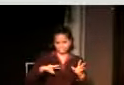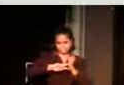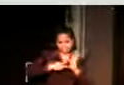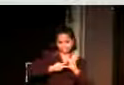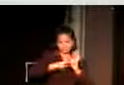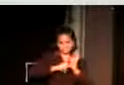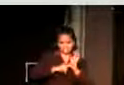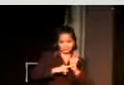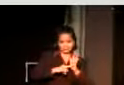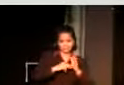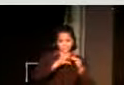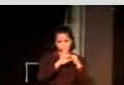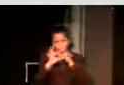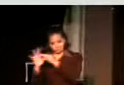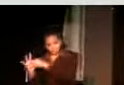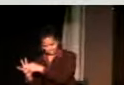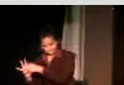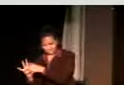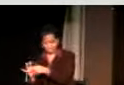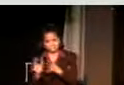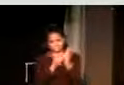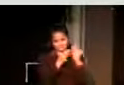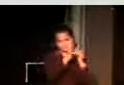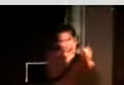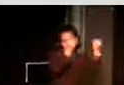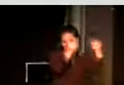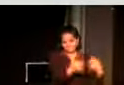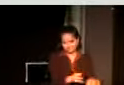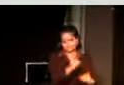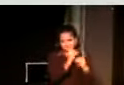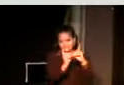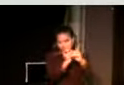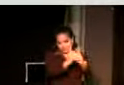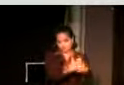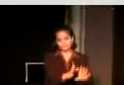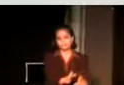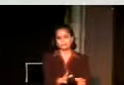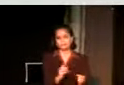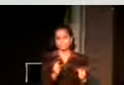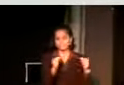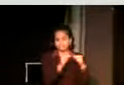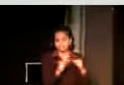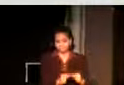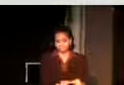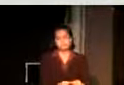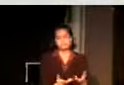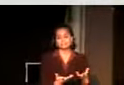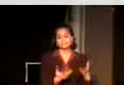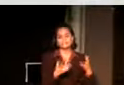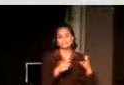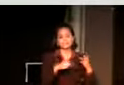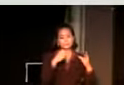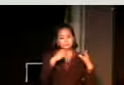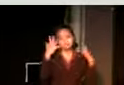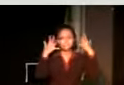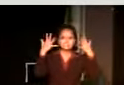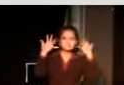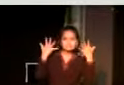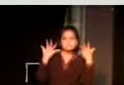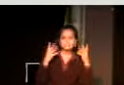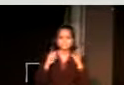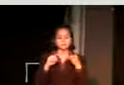dentro do contexto do sermão do monte o referencial dessa misericórdia depois o reflexo